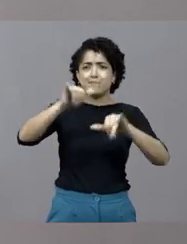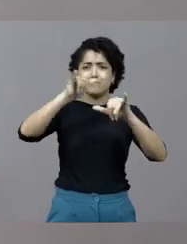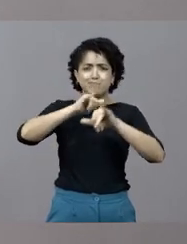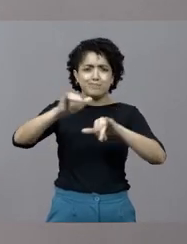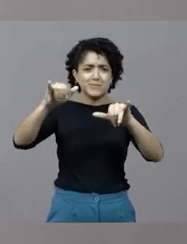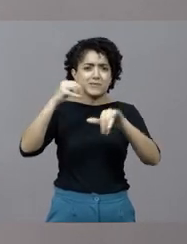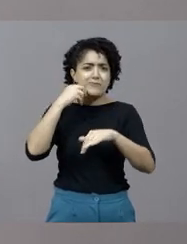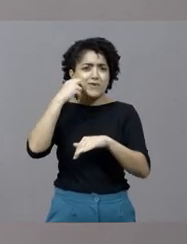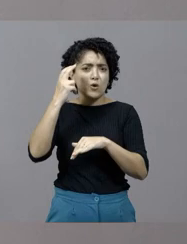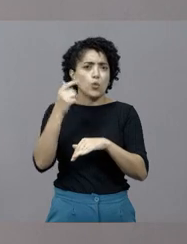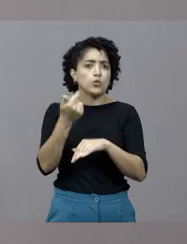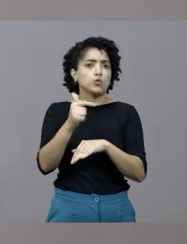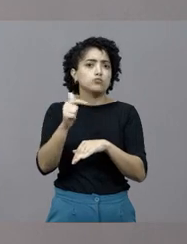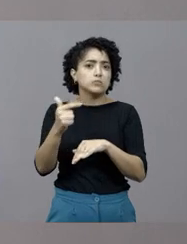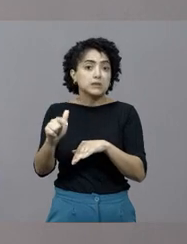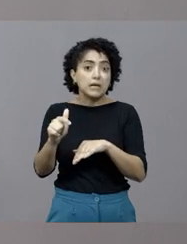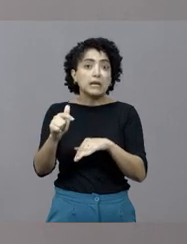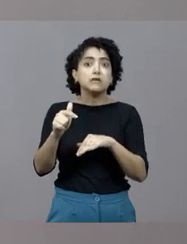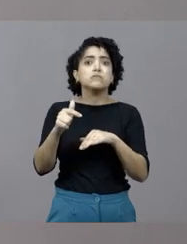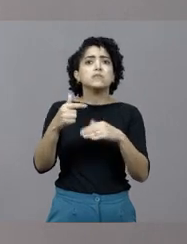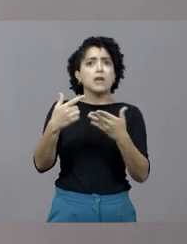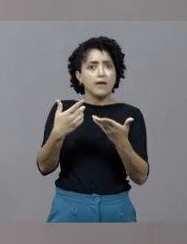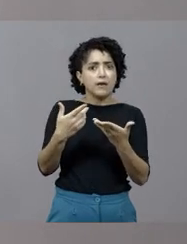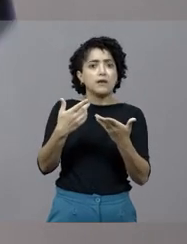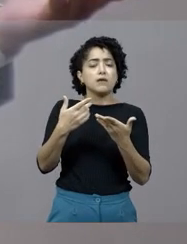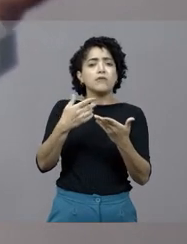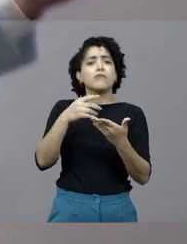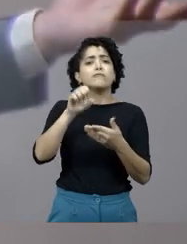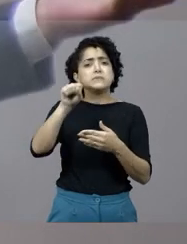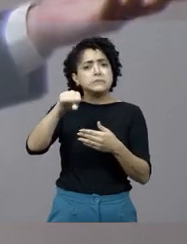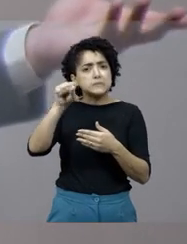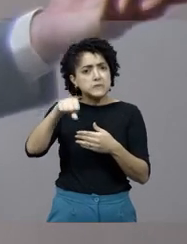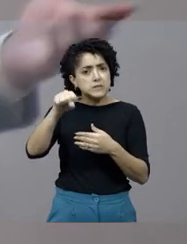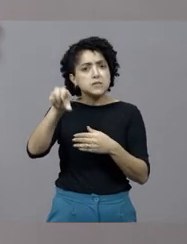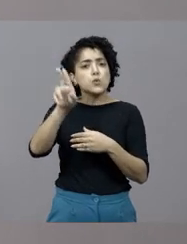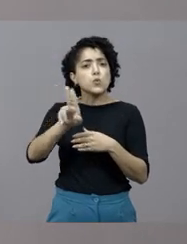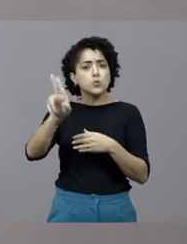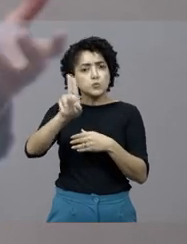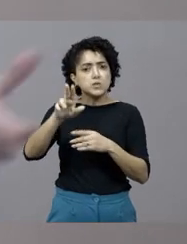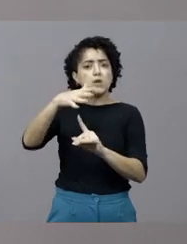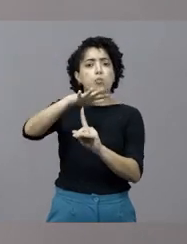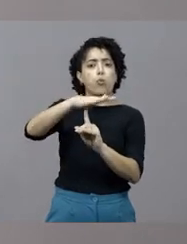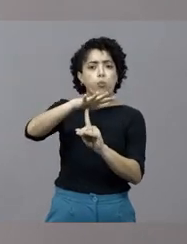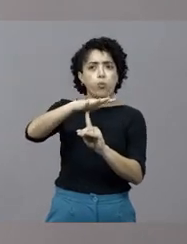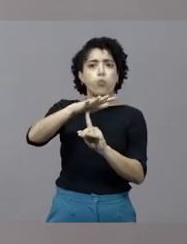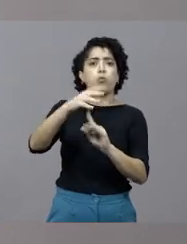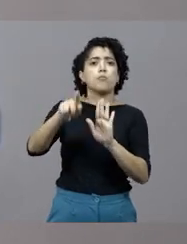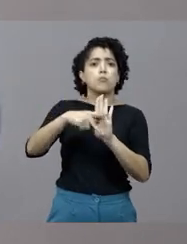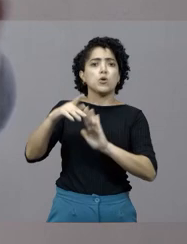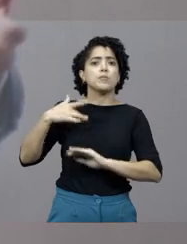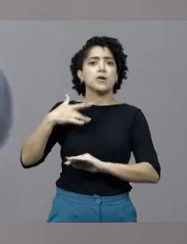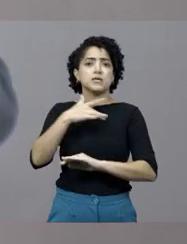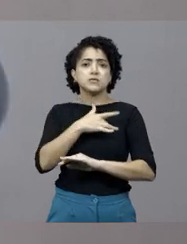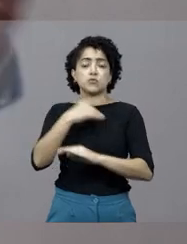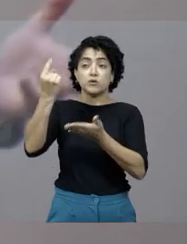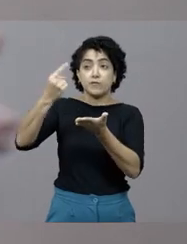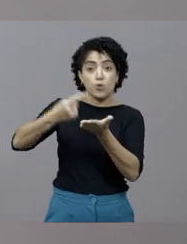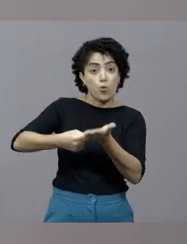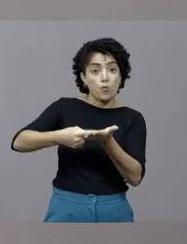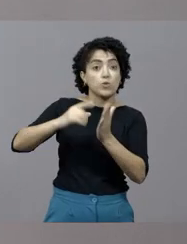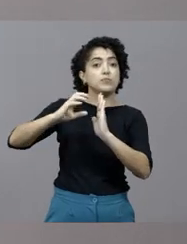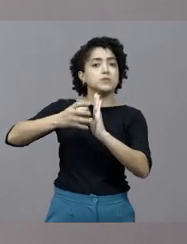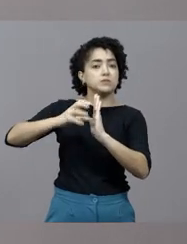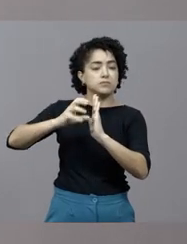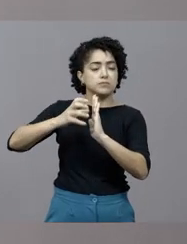vergonha, admitindo na maior cara de pau, sim, eu usei a ambulância, eu estava, sim, em compromissos